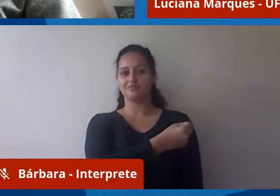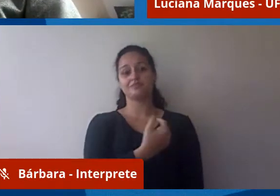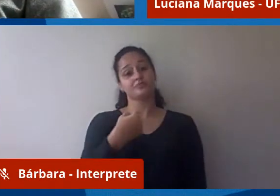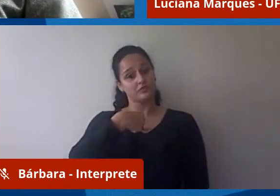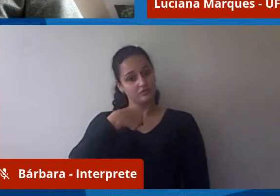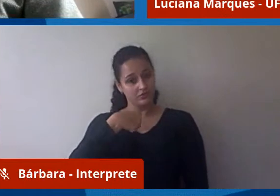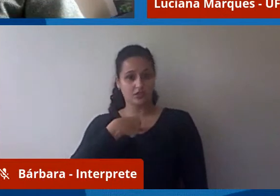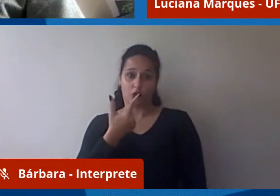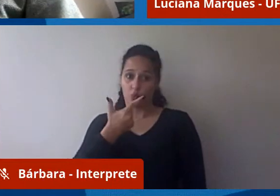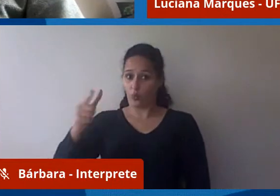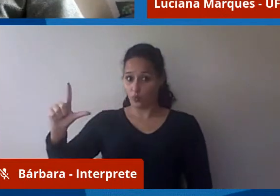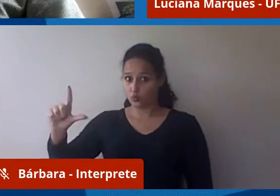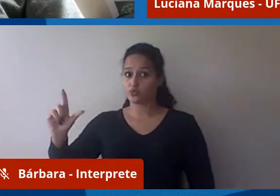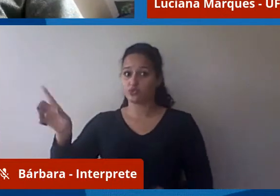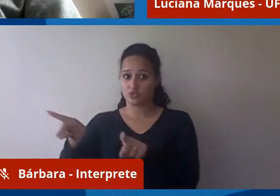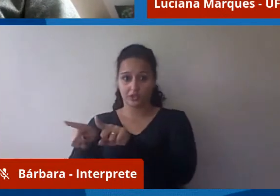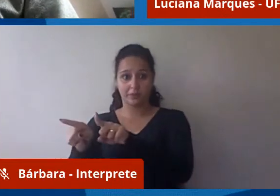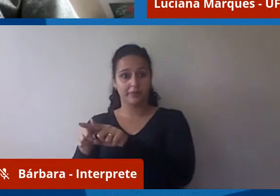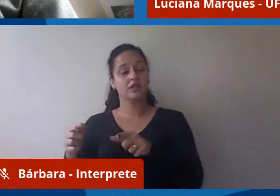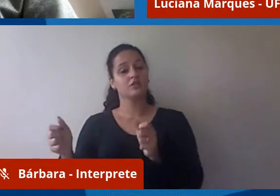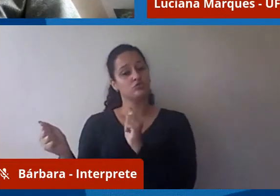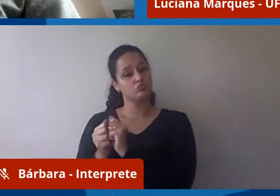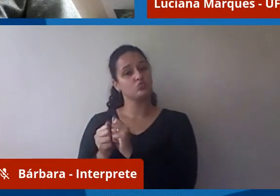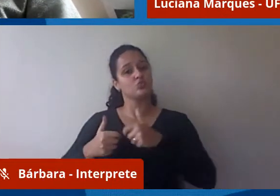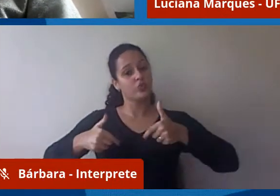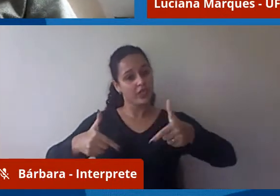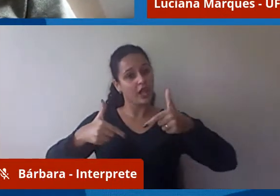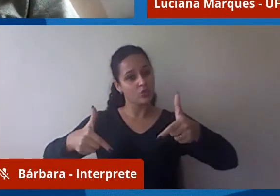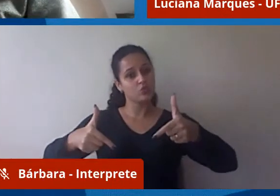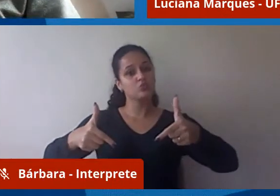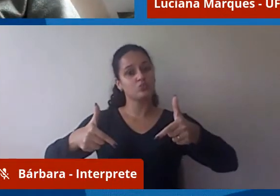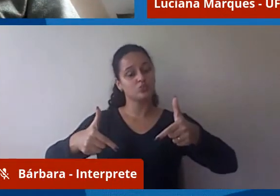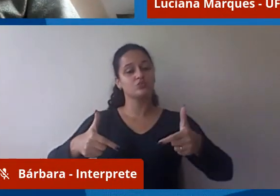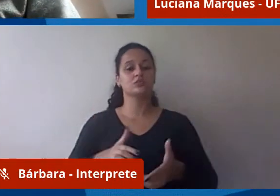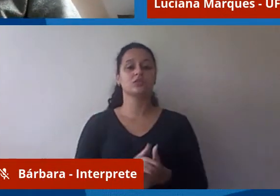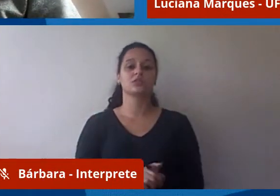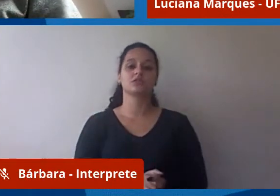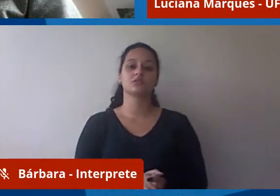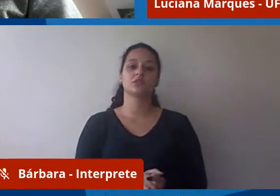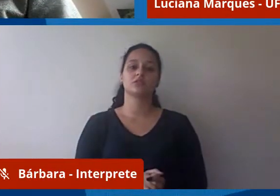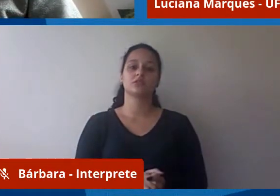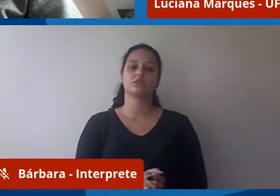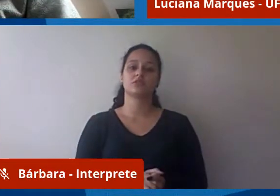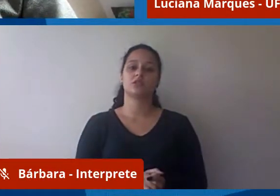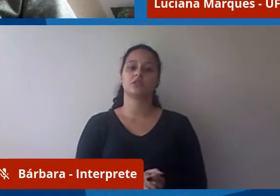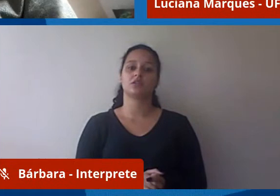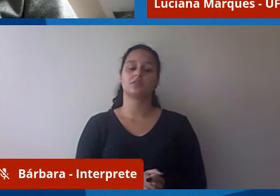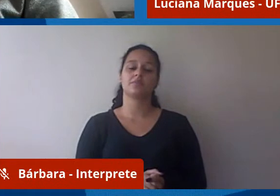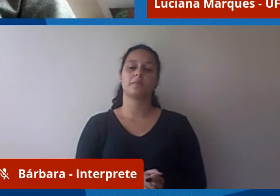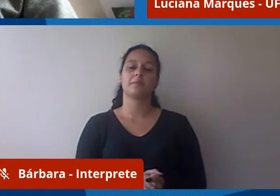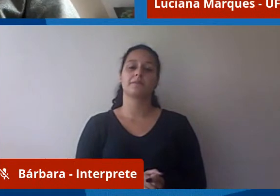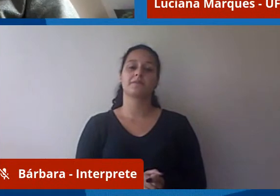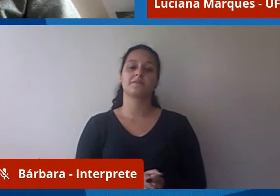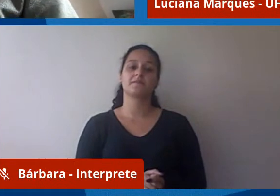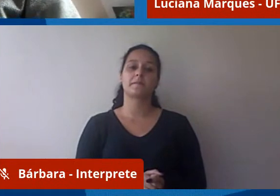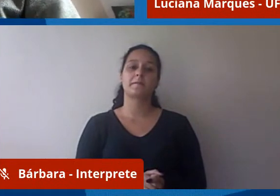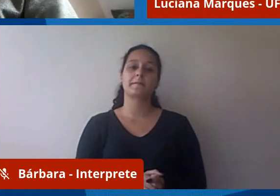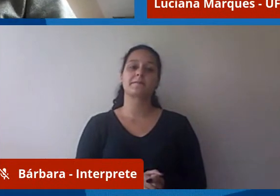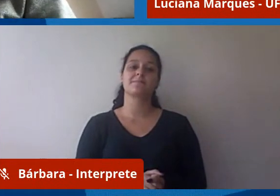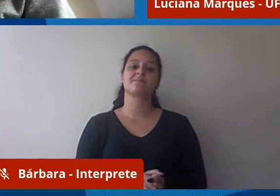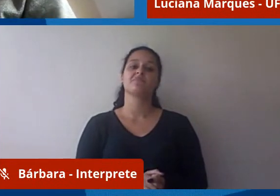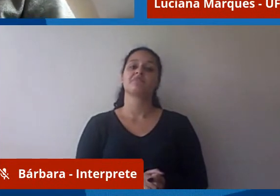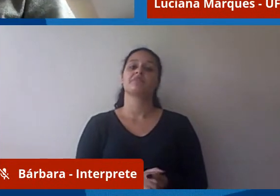armada. Hoje não há essa alternativa. Se a gente militarizar o conflito, vamos ser massacrados. Os zapatistas, os MST,